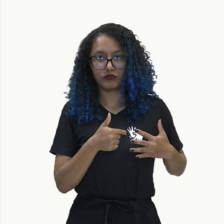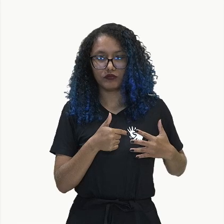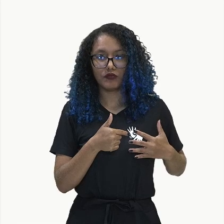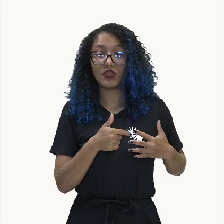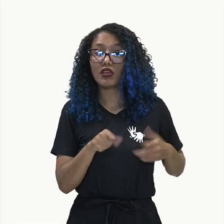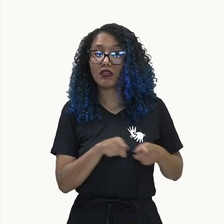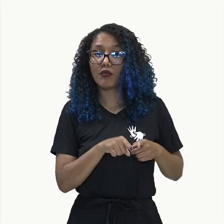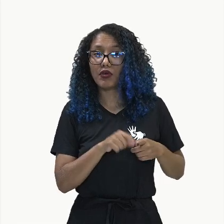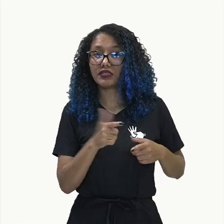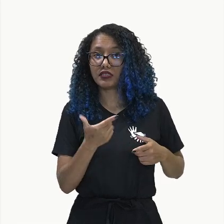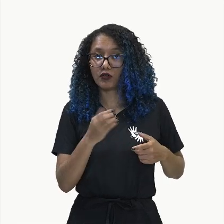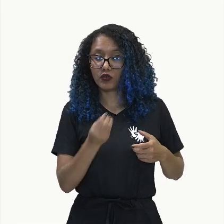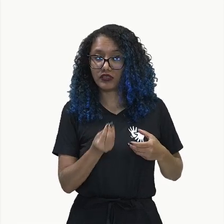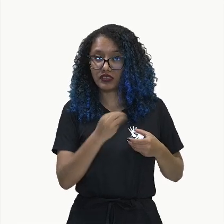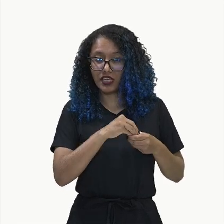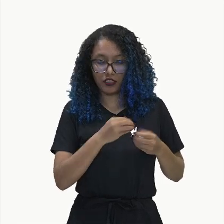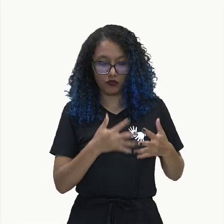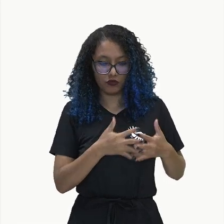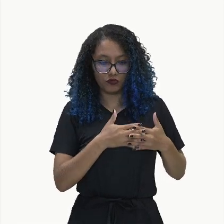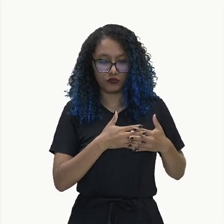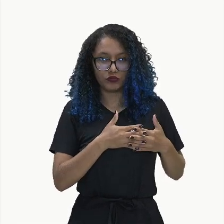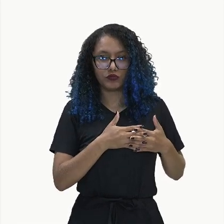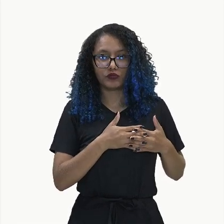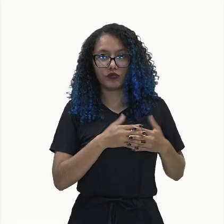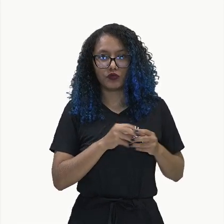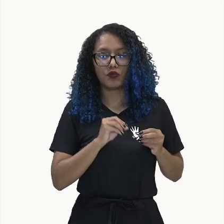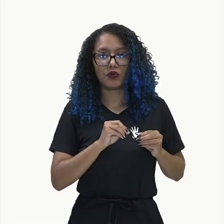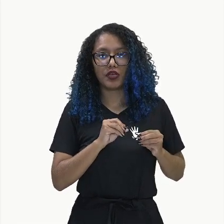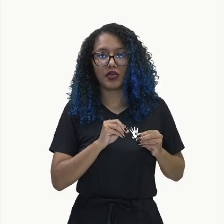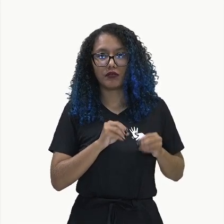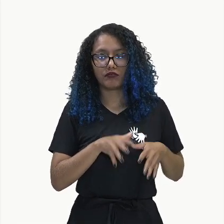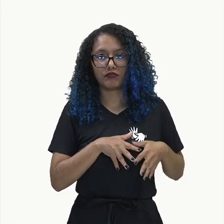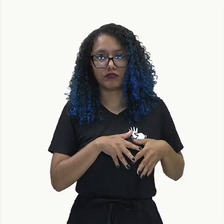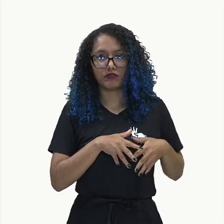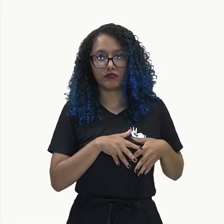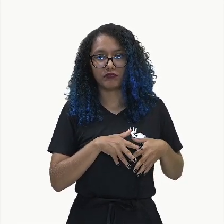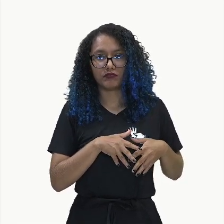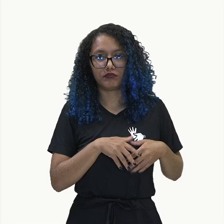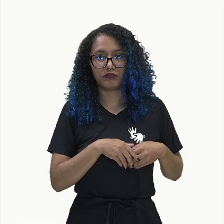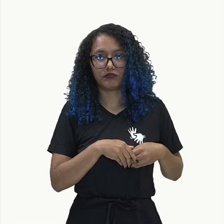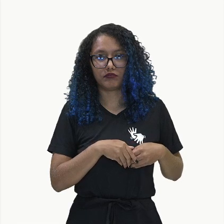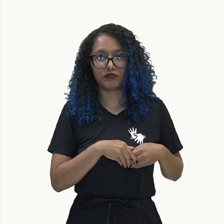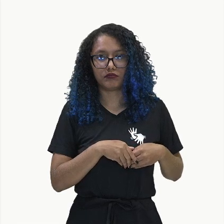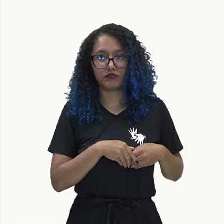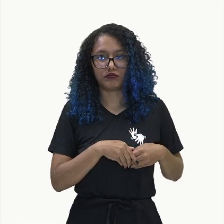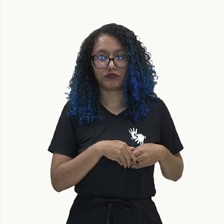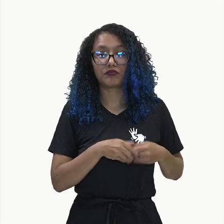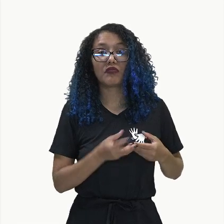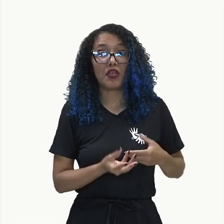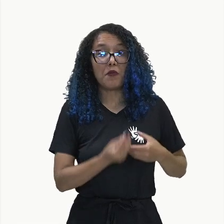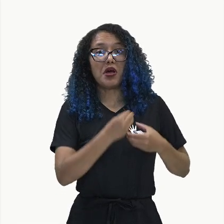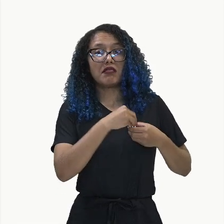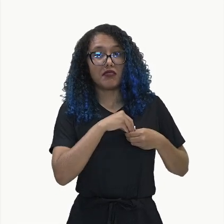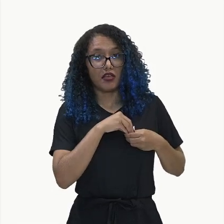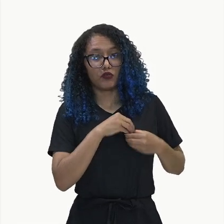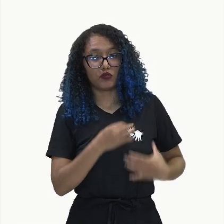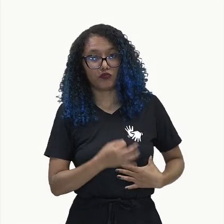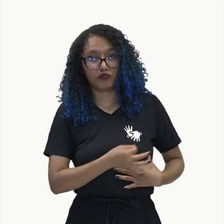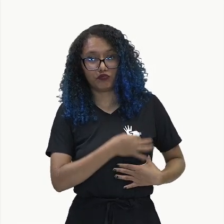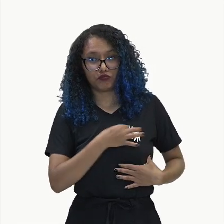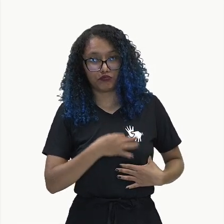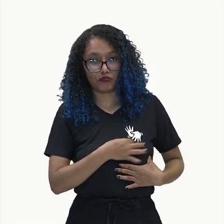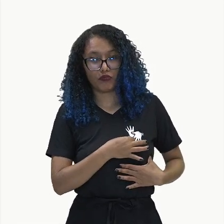nos capilares difunde-se, é eliminado para o interior dos alvéolos. E assim ocorre